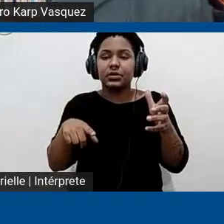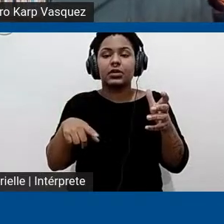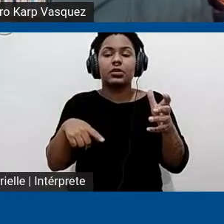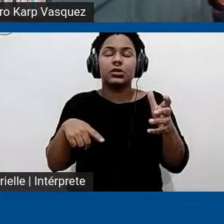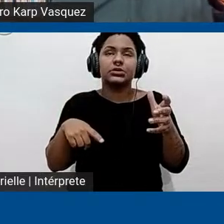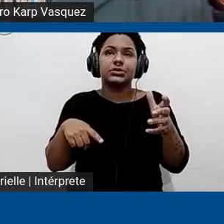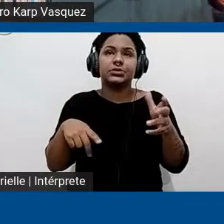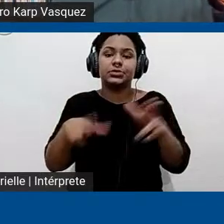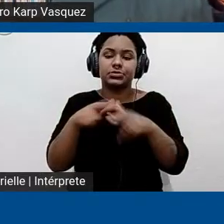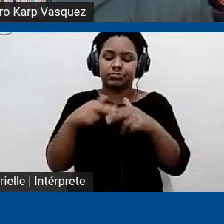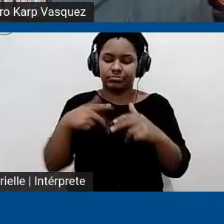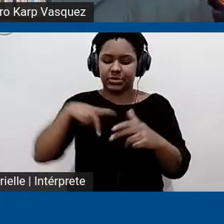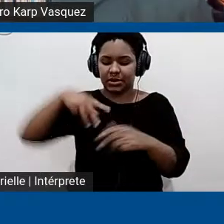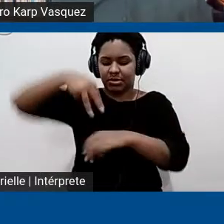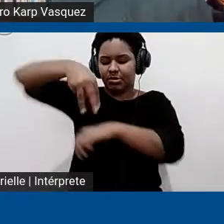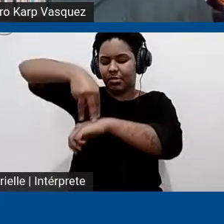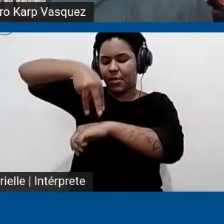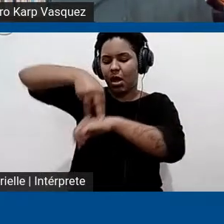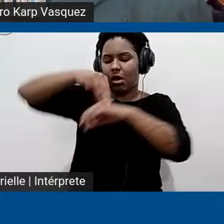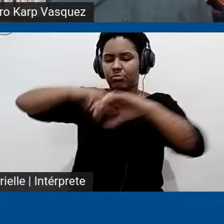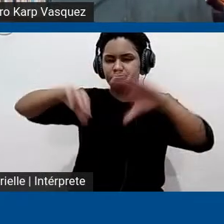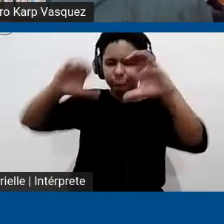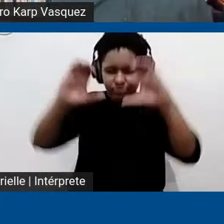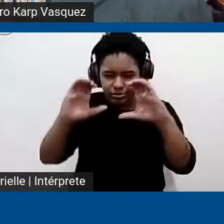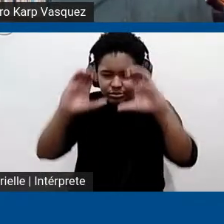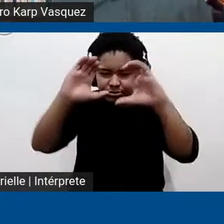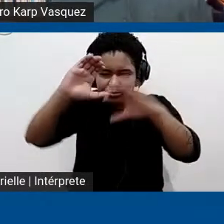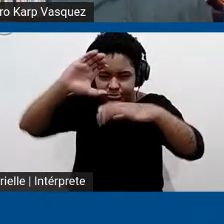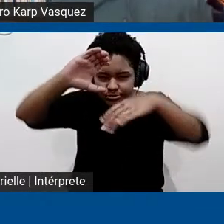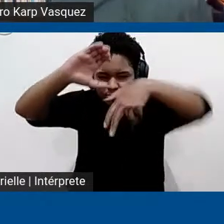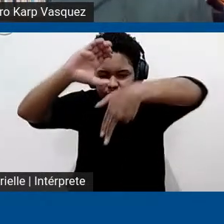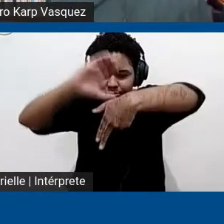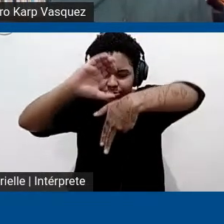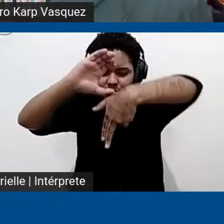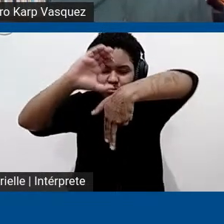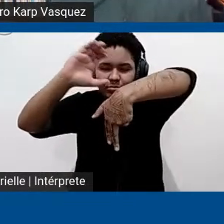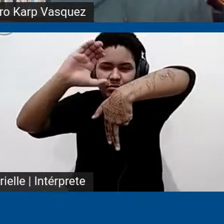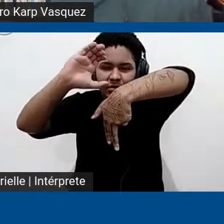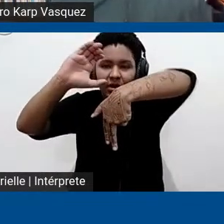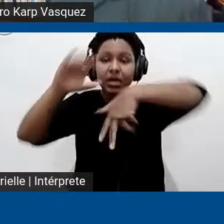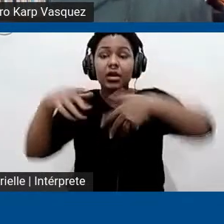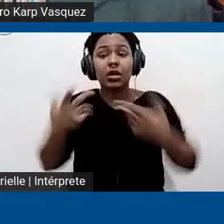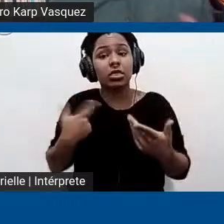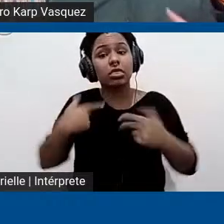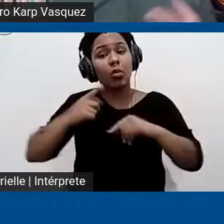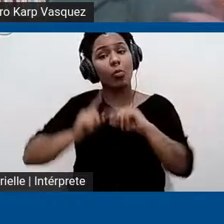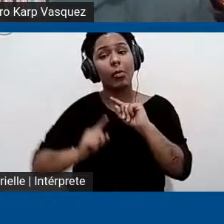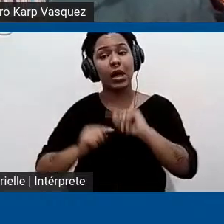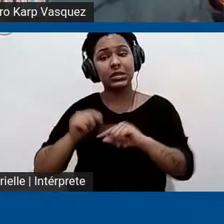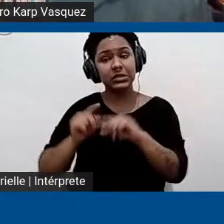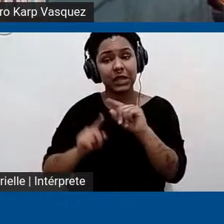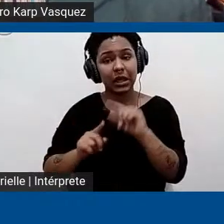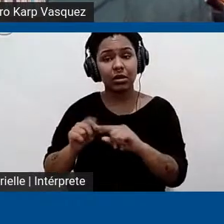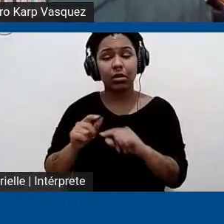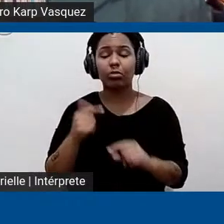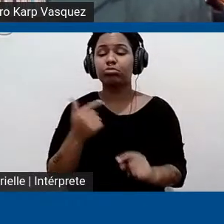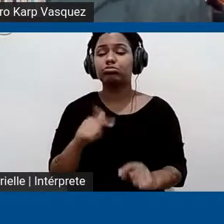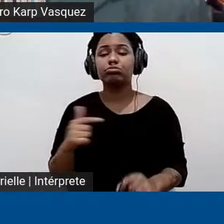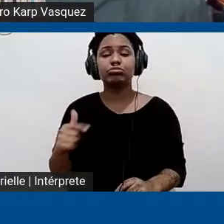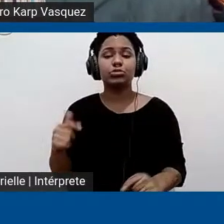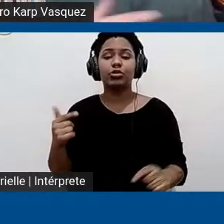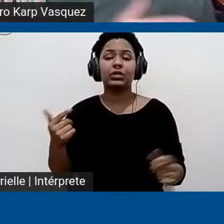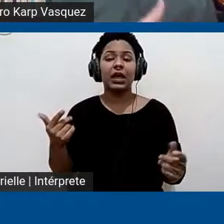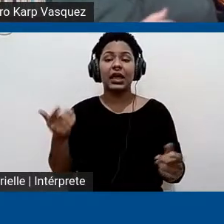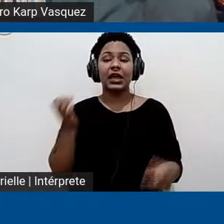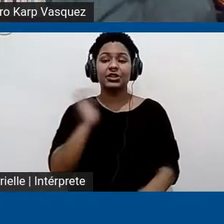sobre o tripé, né? Então, o material dele não tem a mesma agilidade